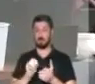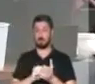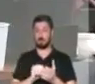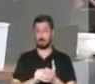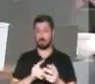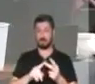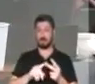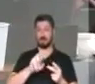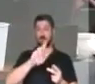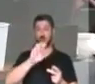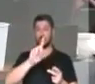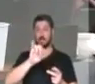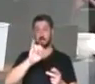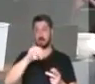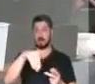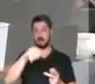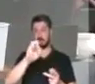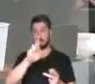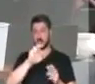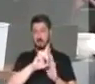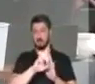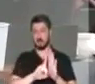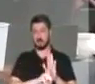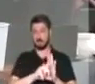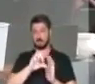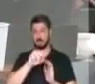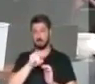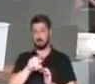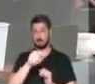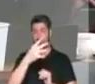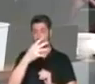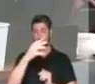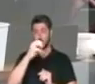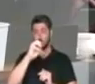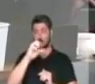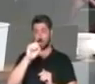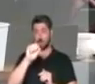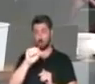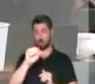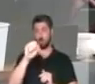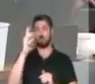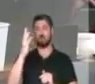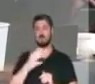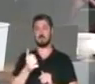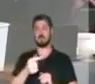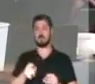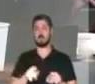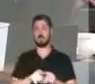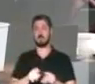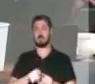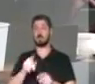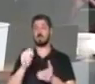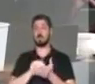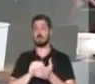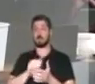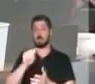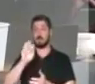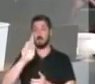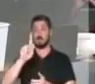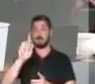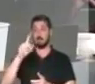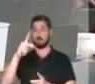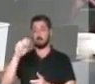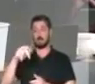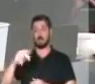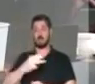Faltam ainda o da Rodrimar, com decreto 9.048 de 2017, e falta o da Argeplan, com